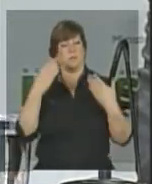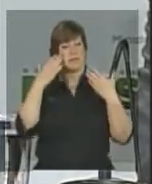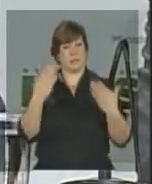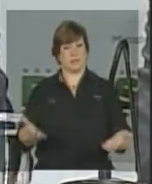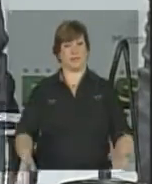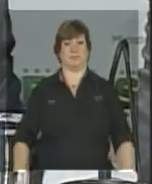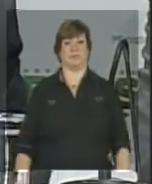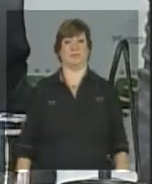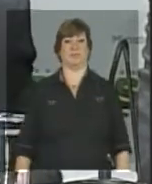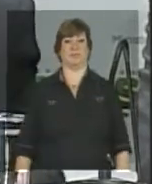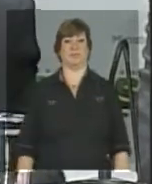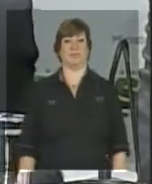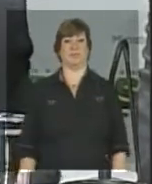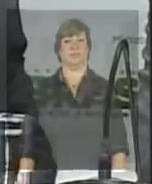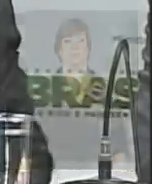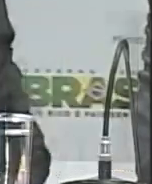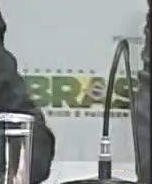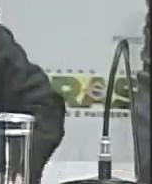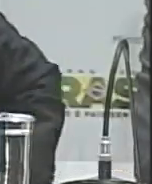obrigado.